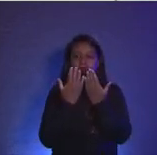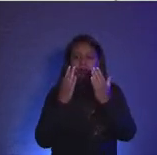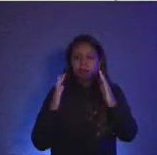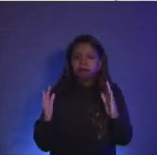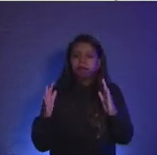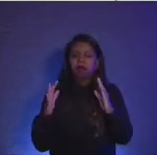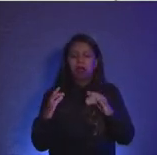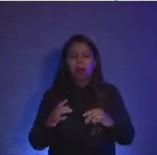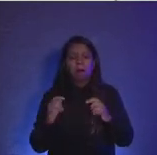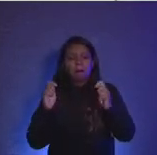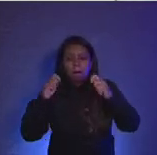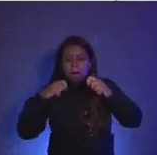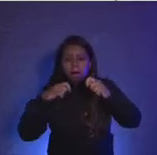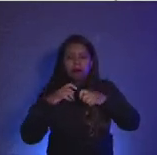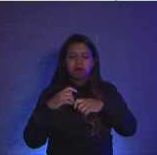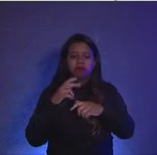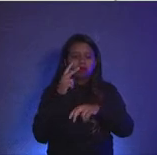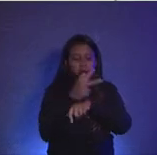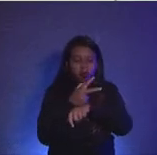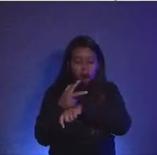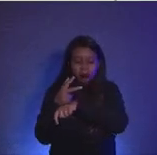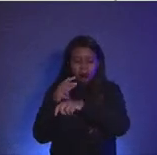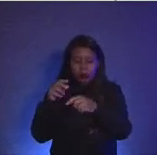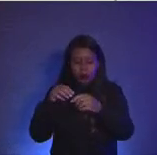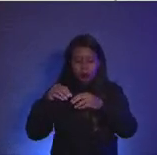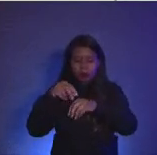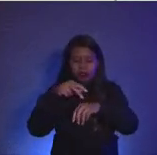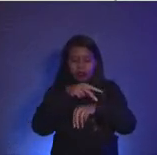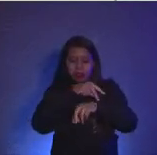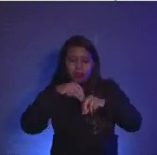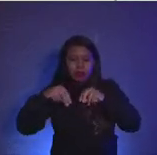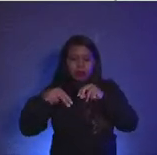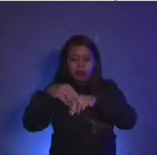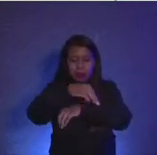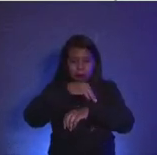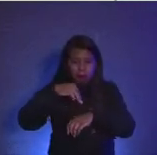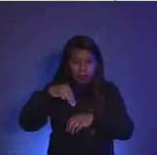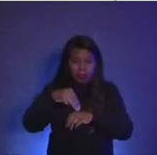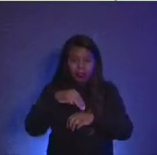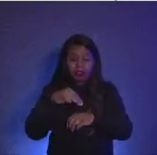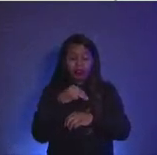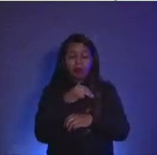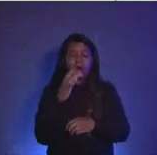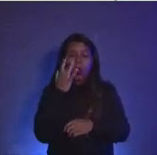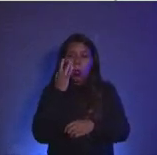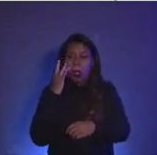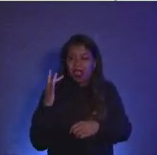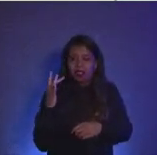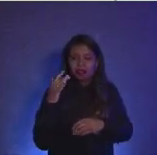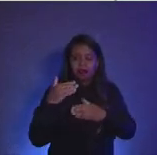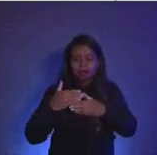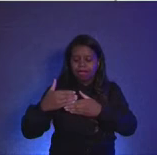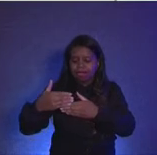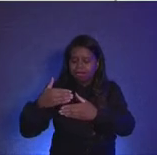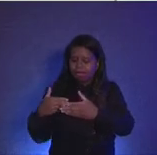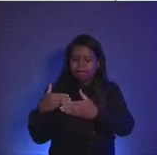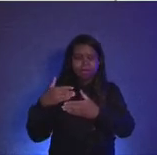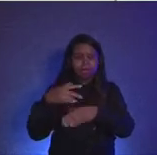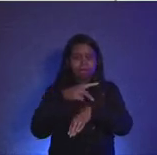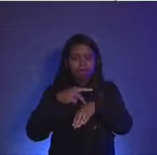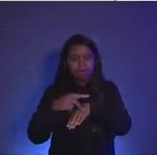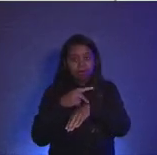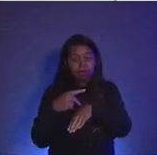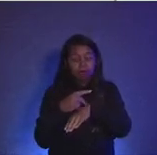assentimento prévio, atos que permitem exploração de atividades como mineração na faixa de fronteira. Foi a